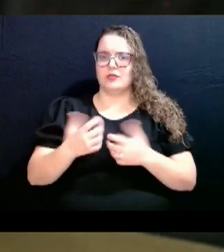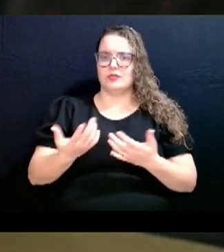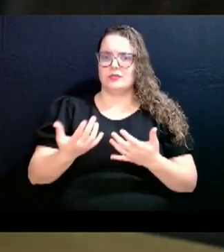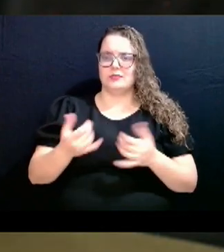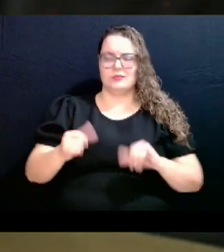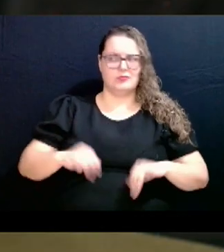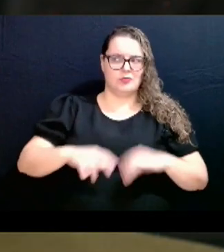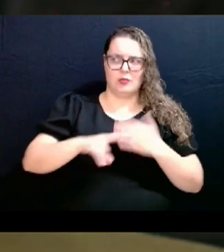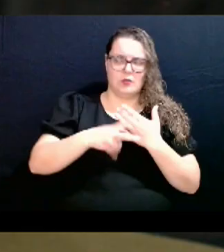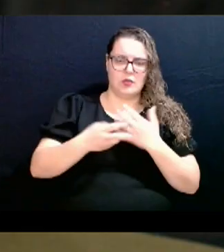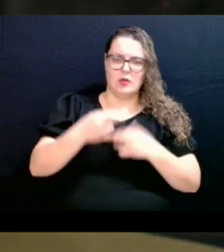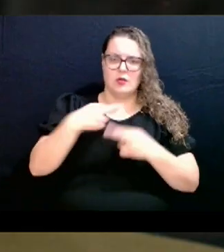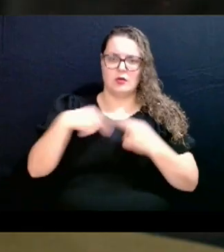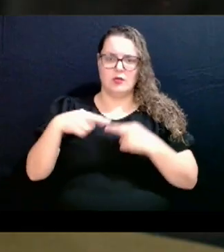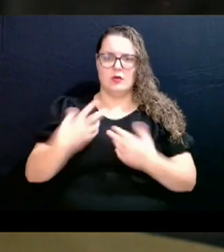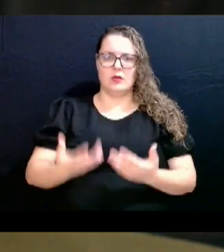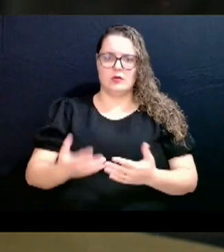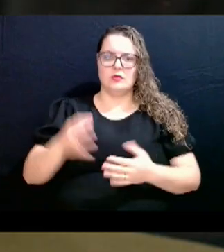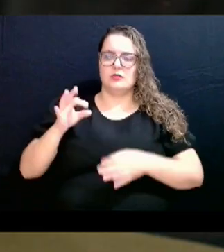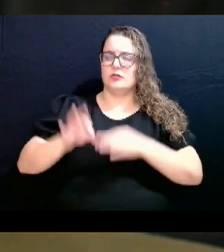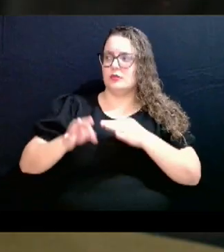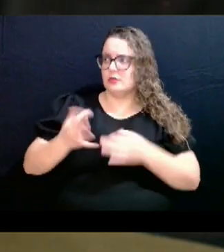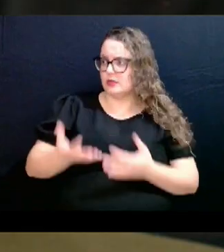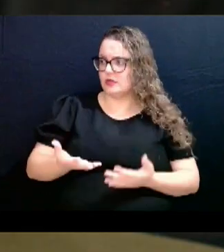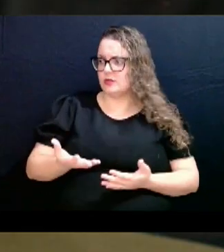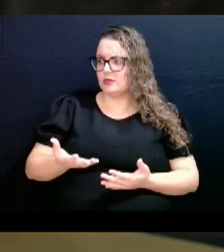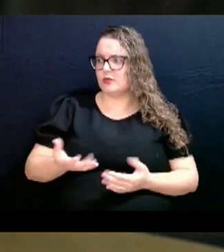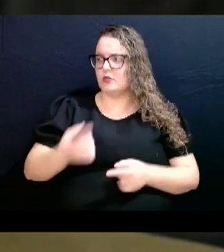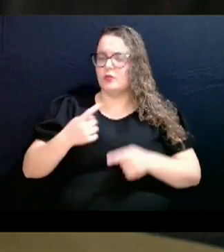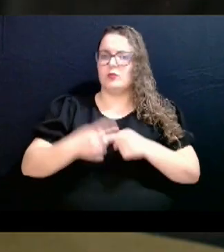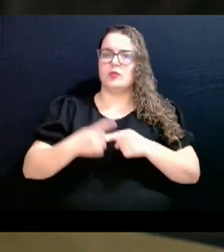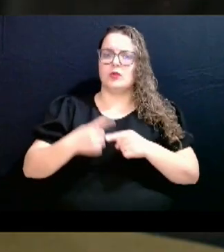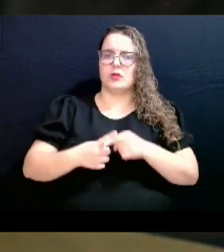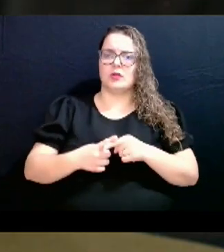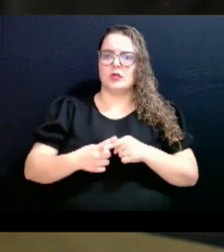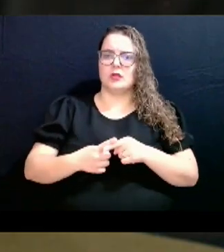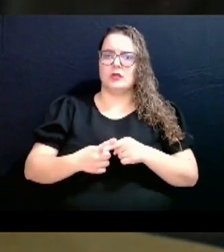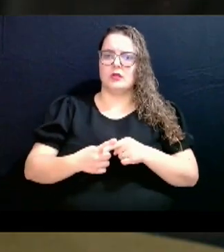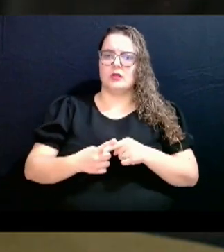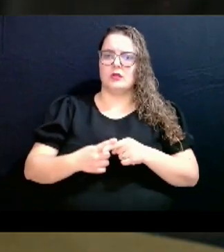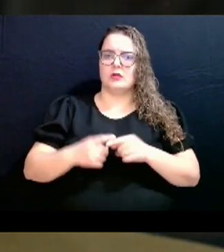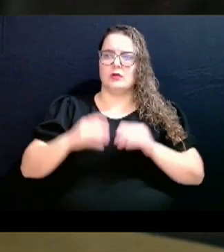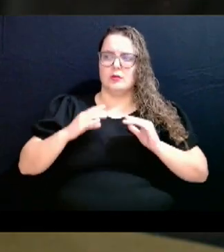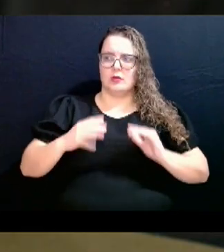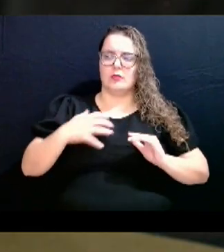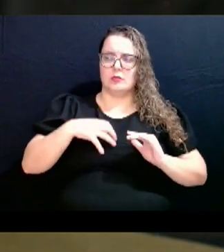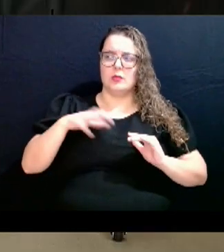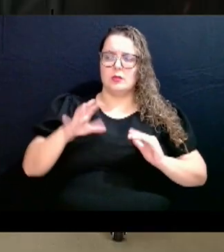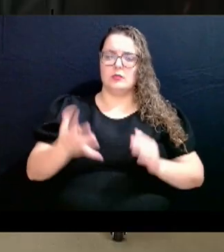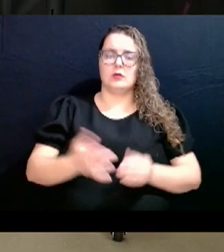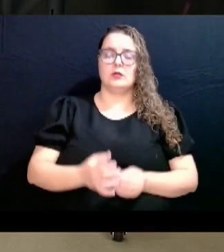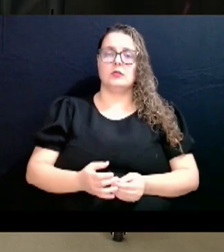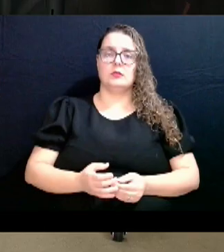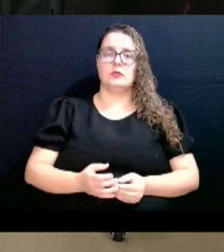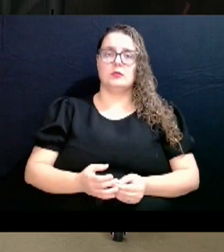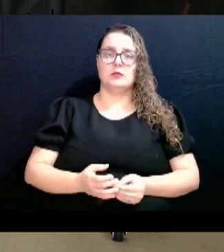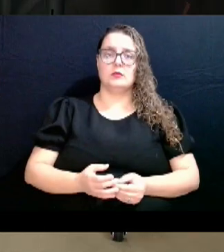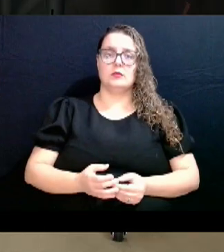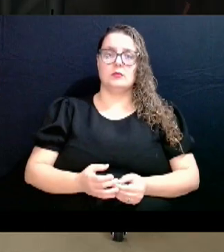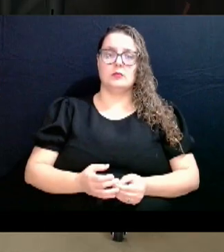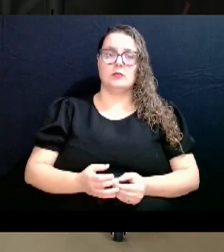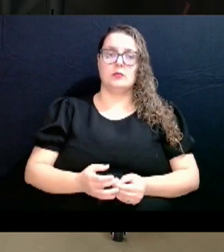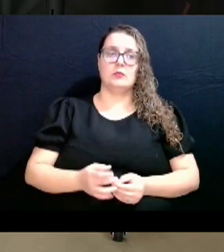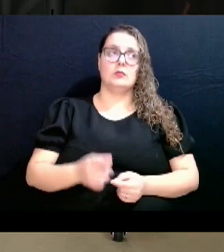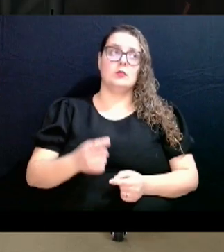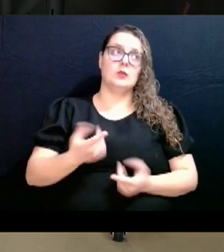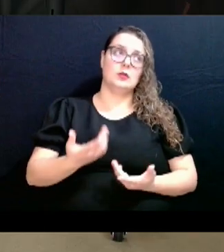questão jurídica por ter se comportado da forma que ela se comportou? Então, é um conjunto. Né?